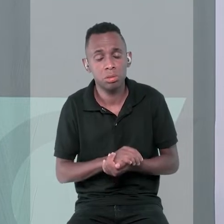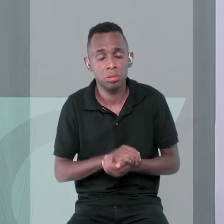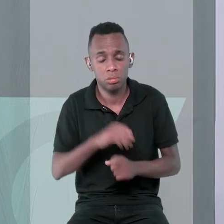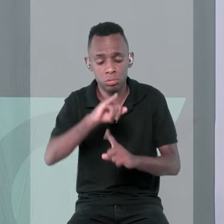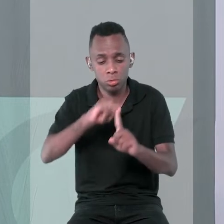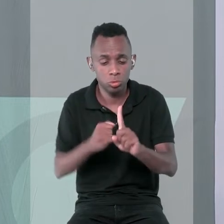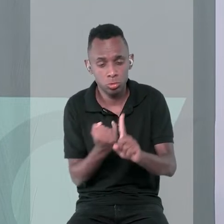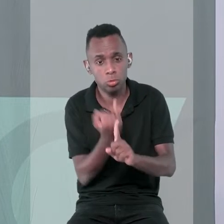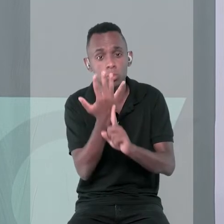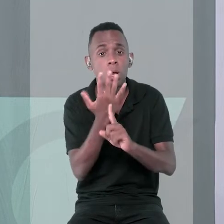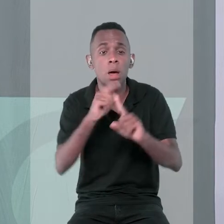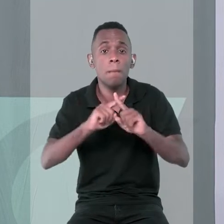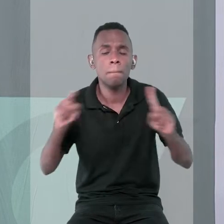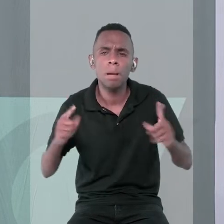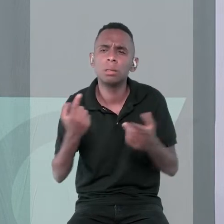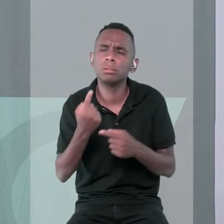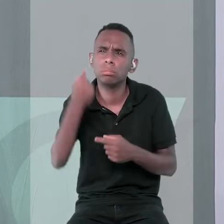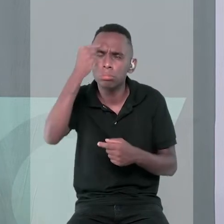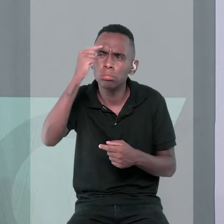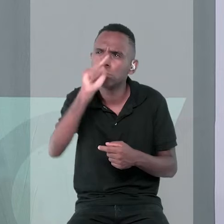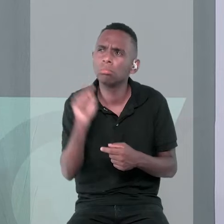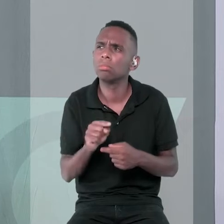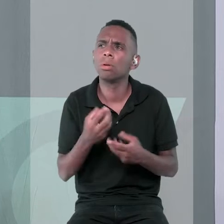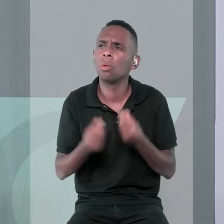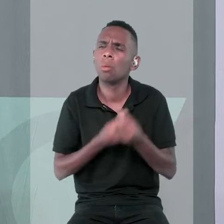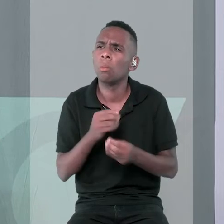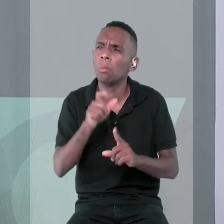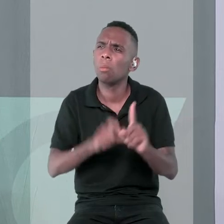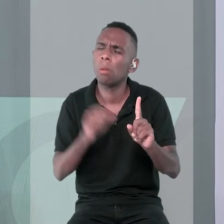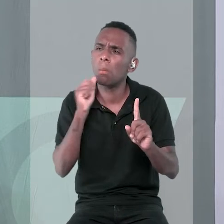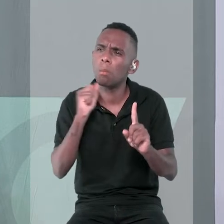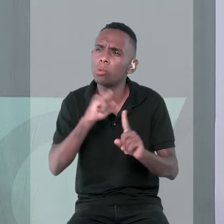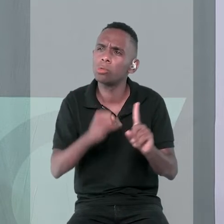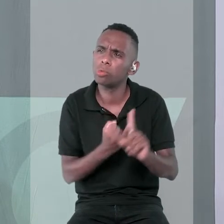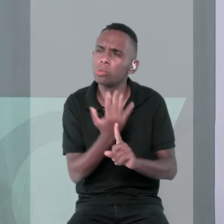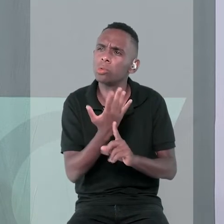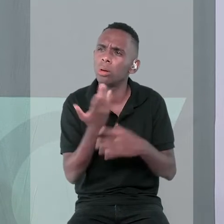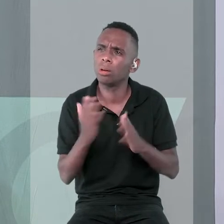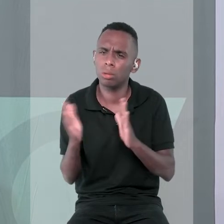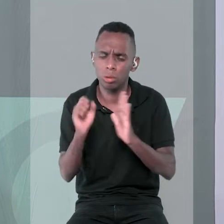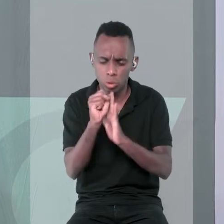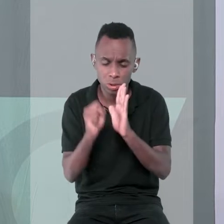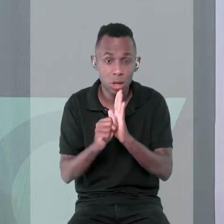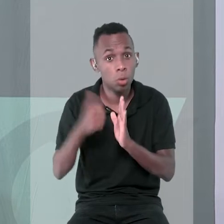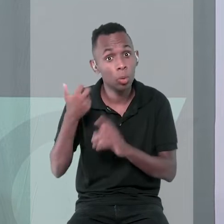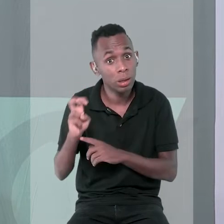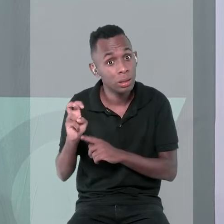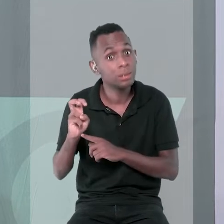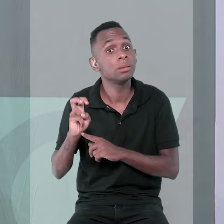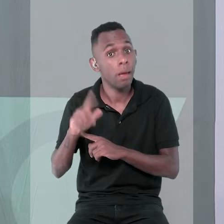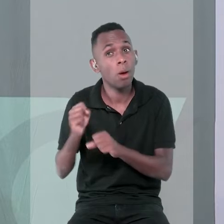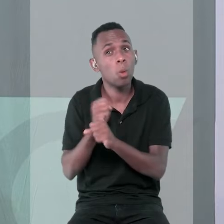d'Arc, mas, no entanto, um dia eu me questionei, falei, gente, como que uma mulher, no século XV, a gente está falando